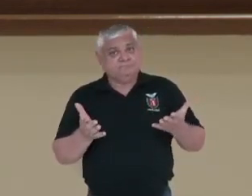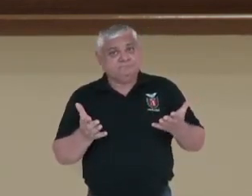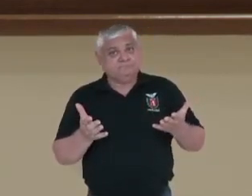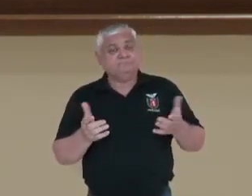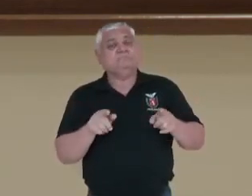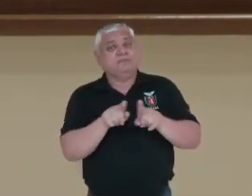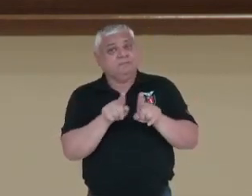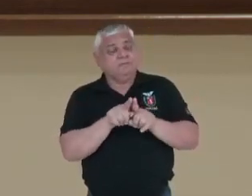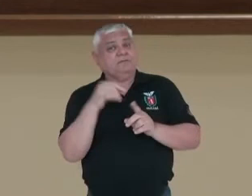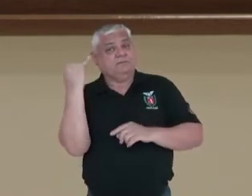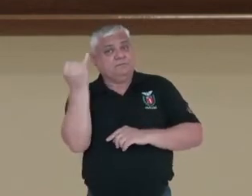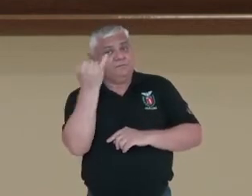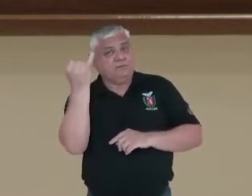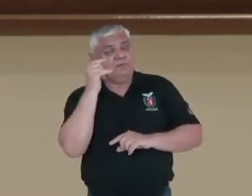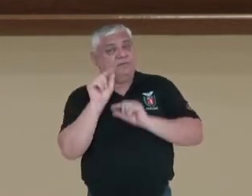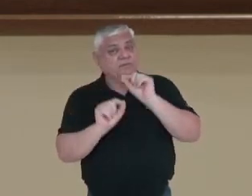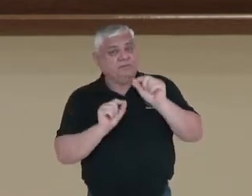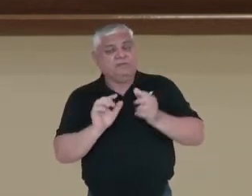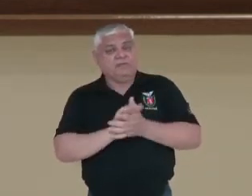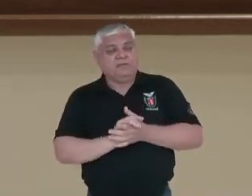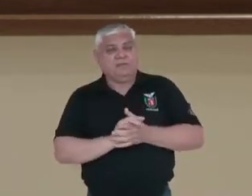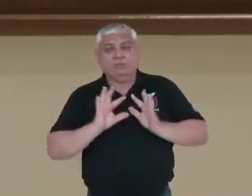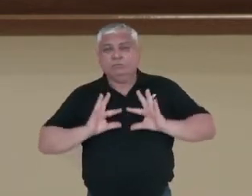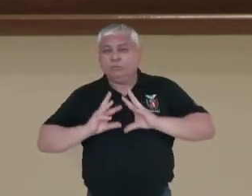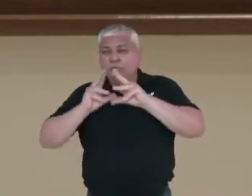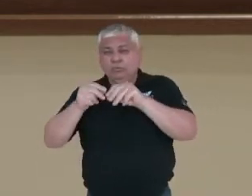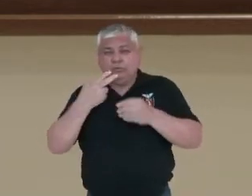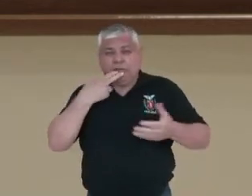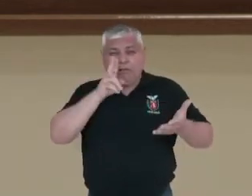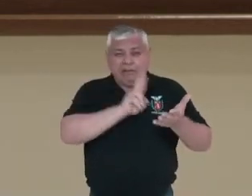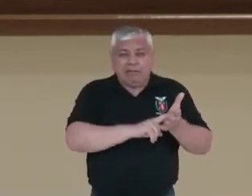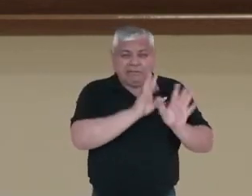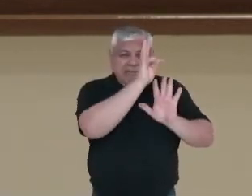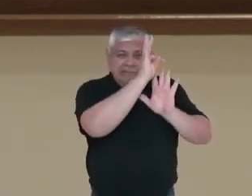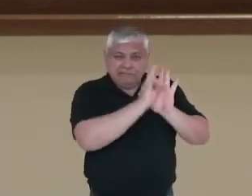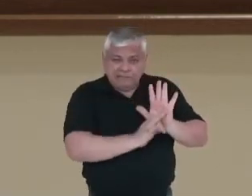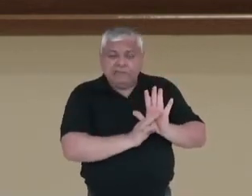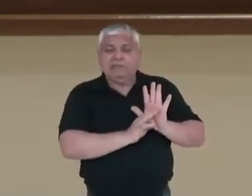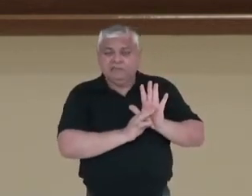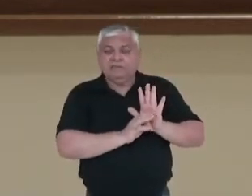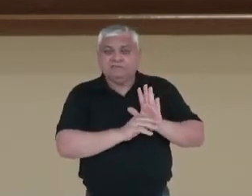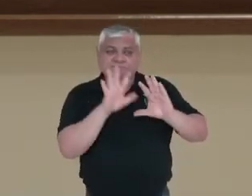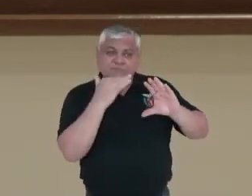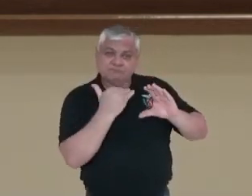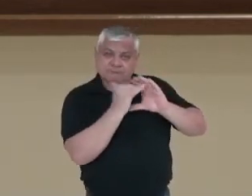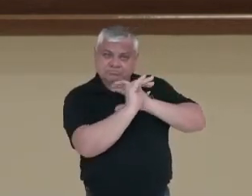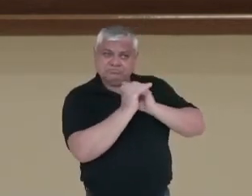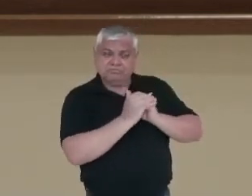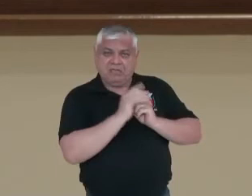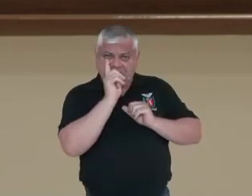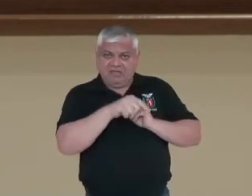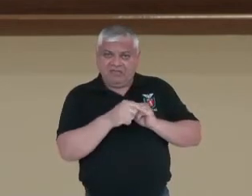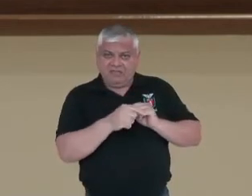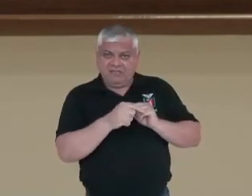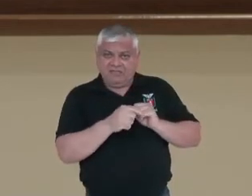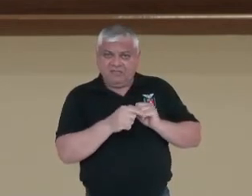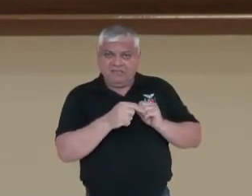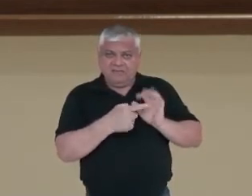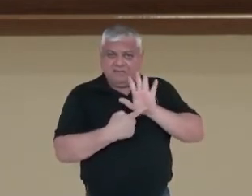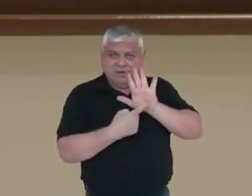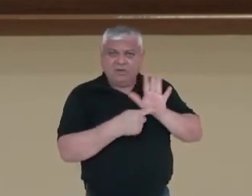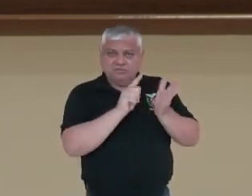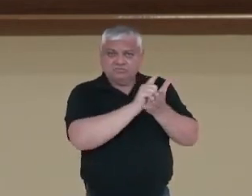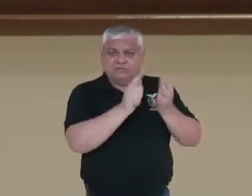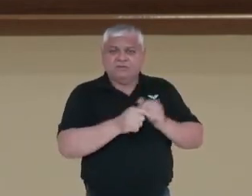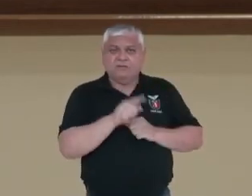interessante e importante, nem toda carta, nem todo texto teu que você publicar, que você vai enviar, aliás, será publicado. Você pode